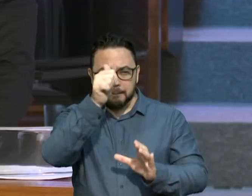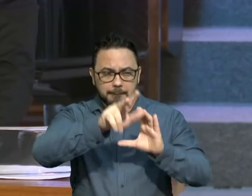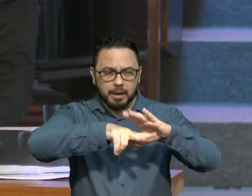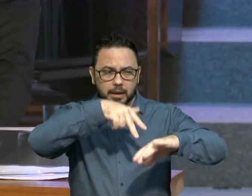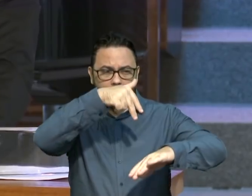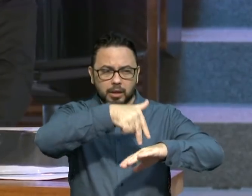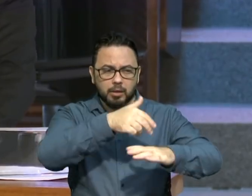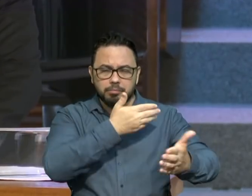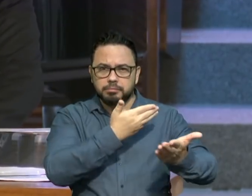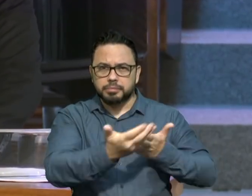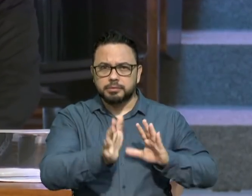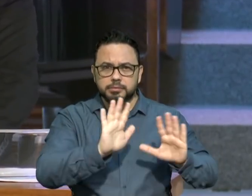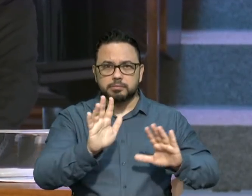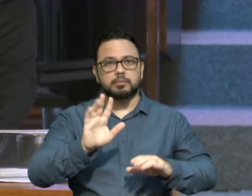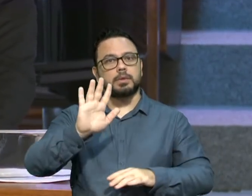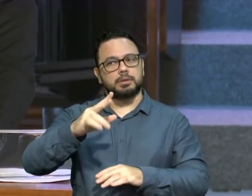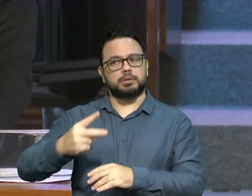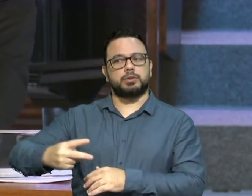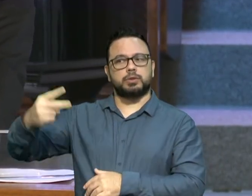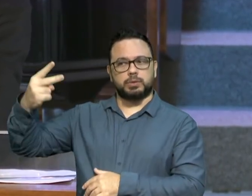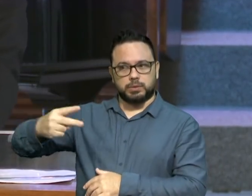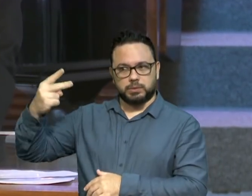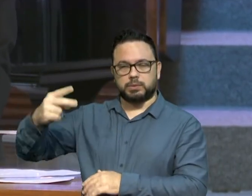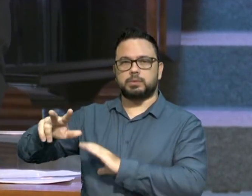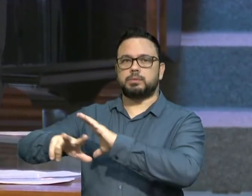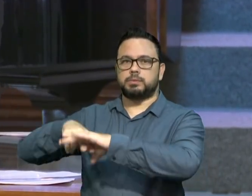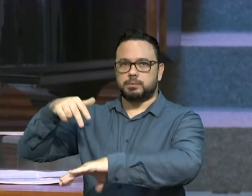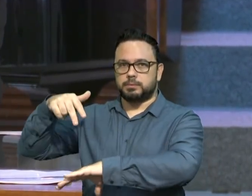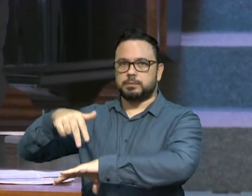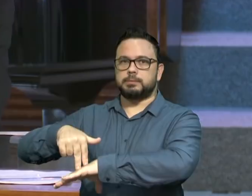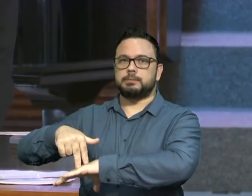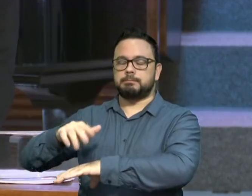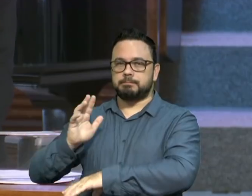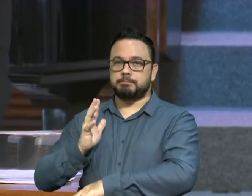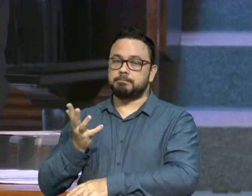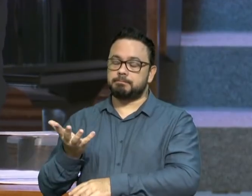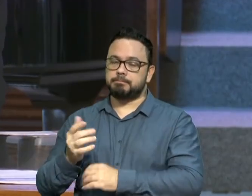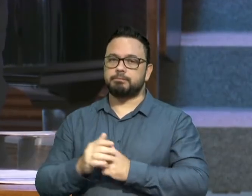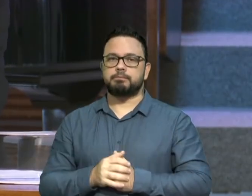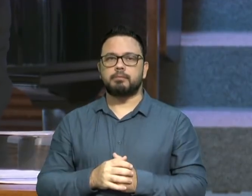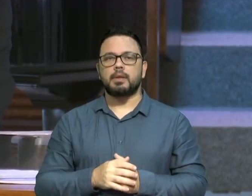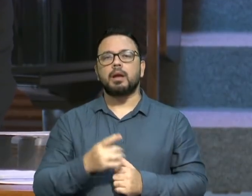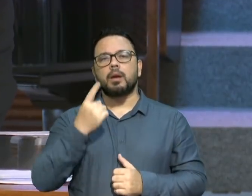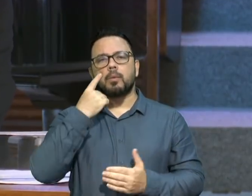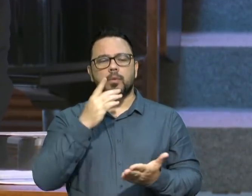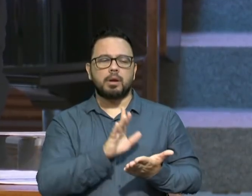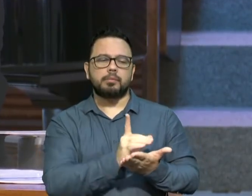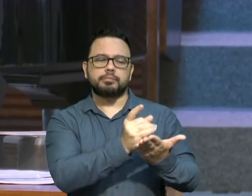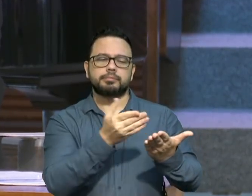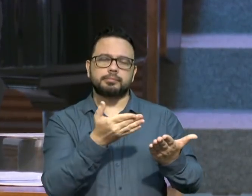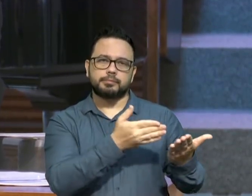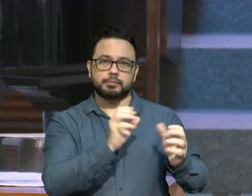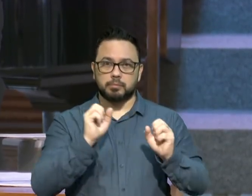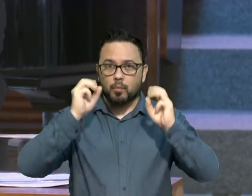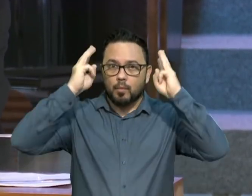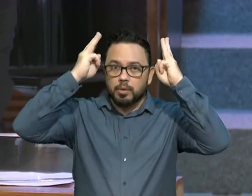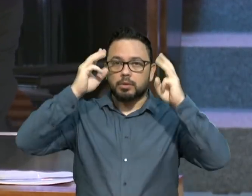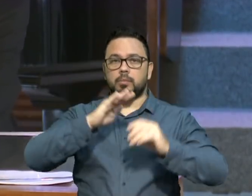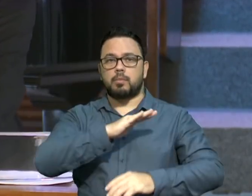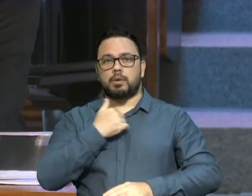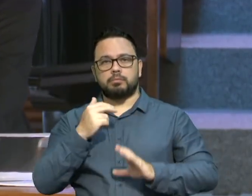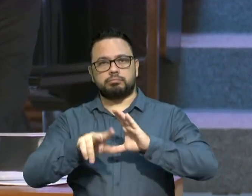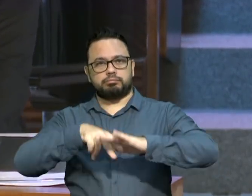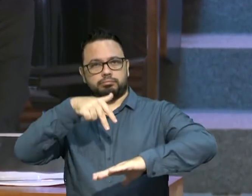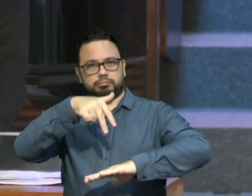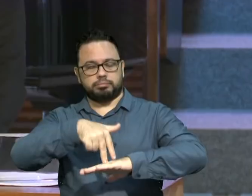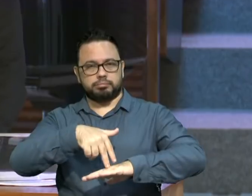mas ninguém da segunda versão ressurreição se salvará Agora olhe para Bíblia Moisés morreu e ressuscitou a